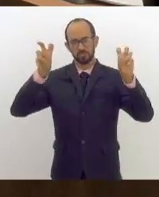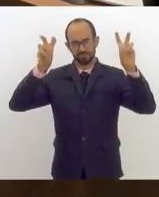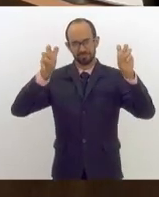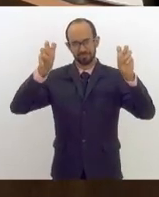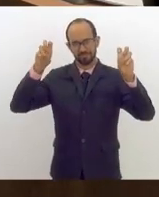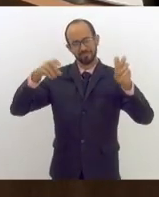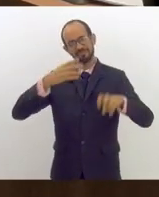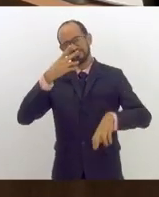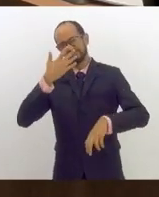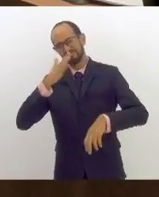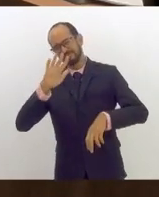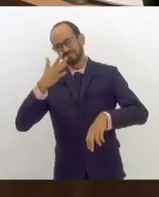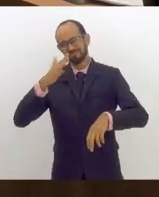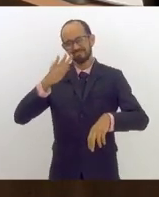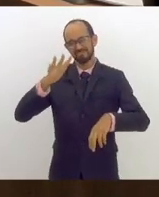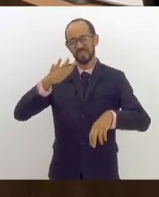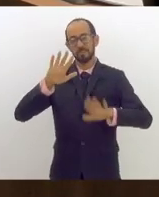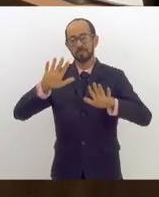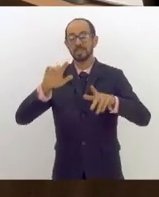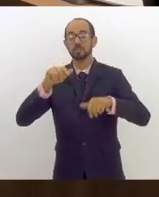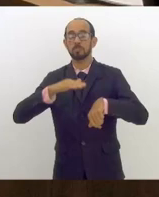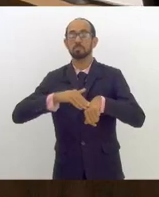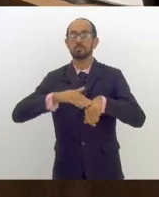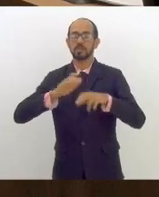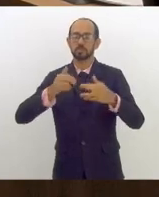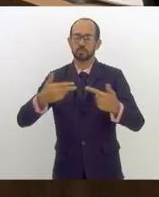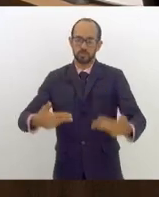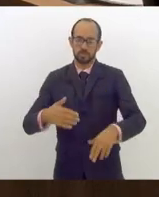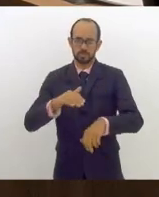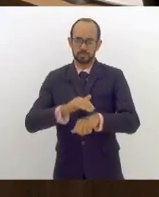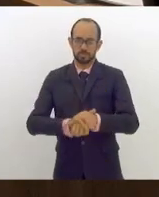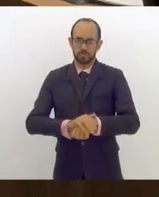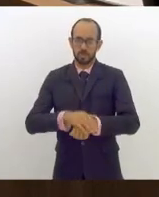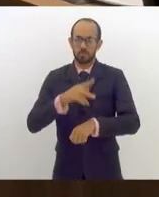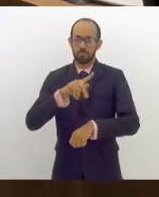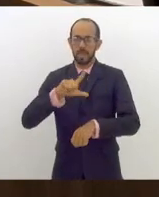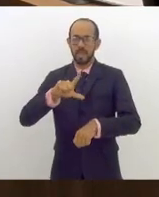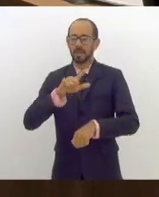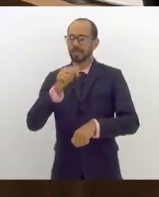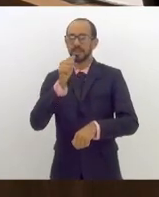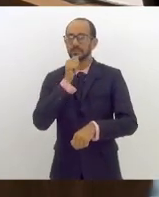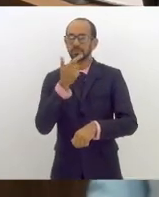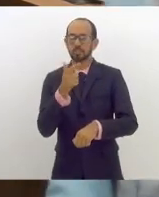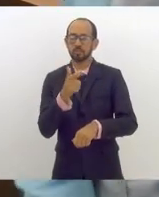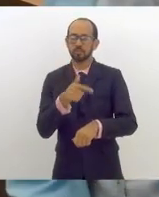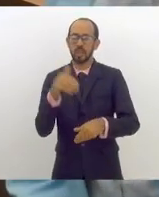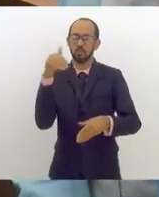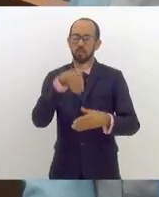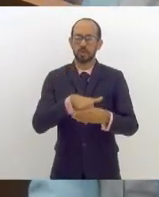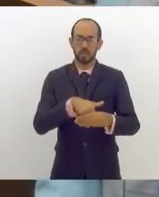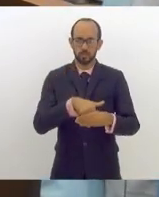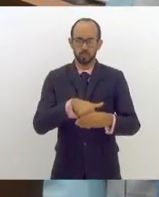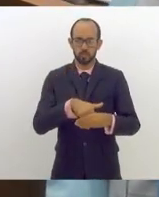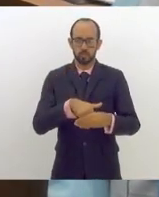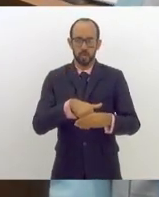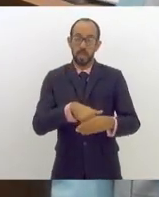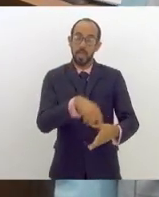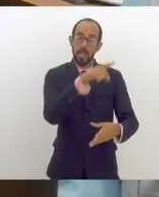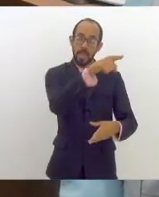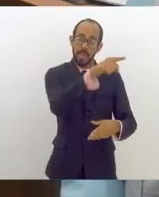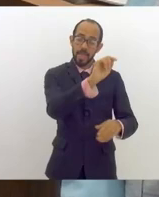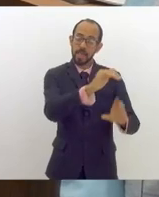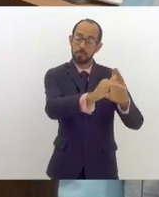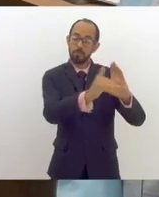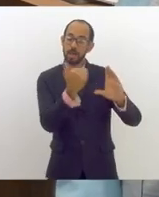como amplitude maior projeto de lei que até hoje não foi por que que ele mandou para cobrir